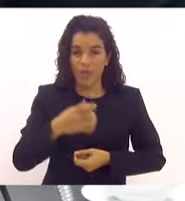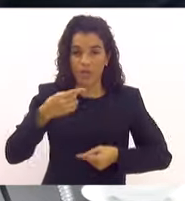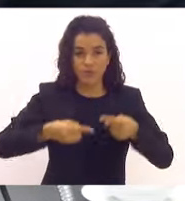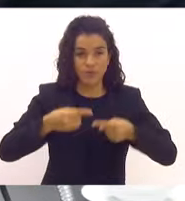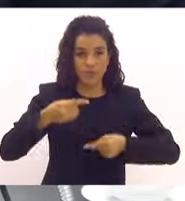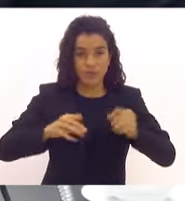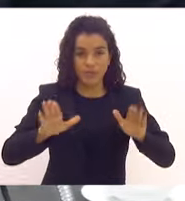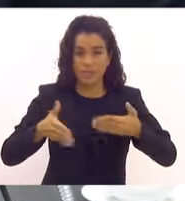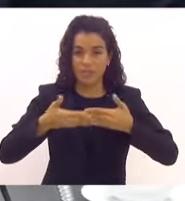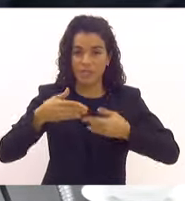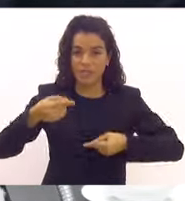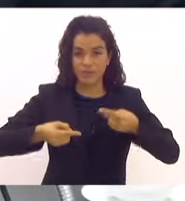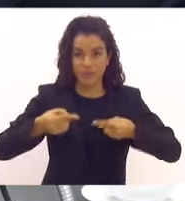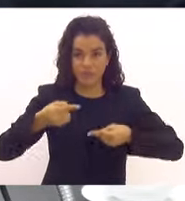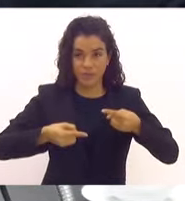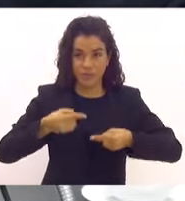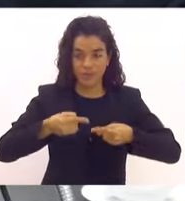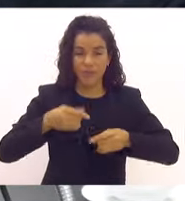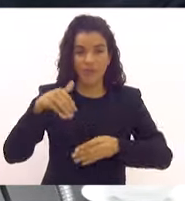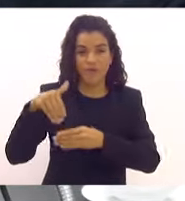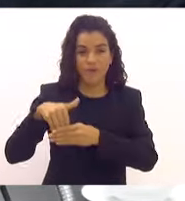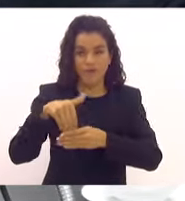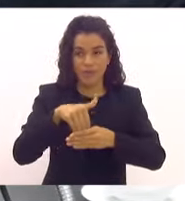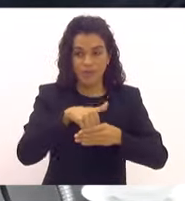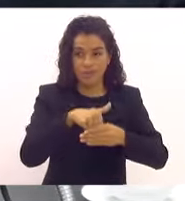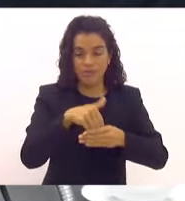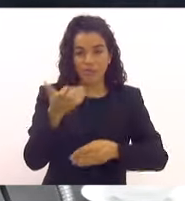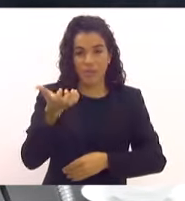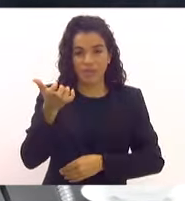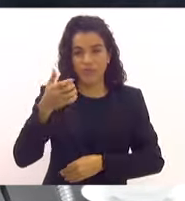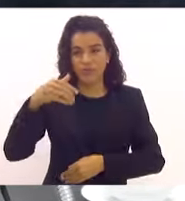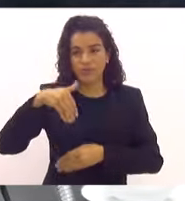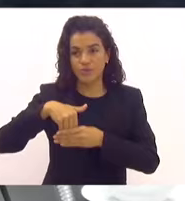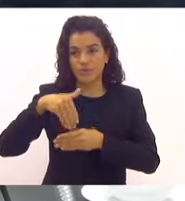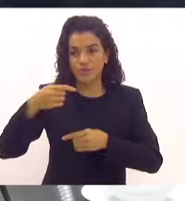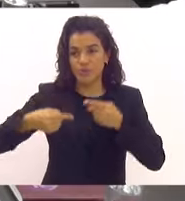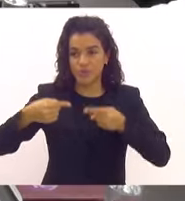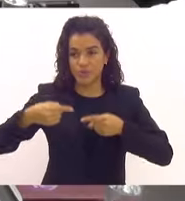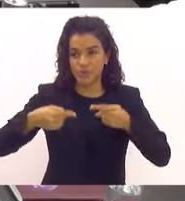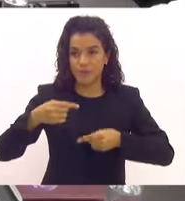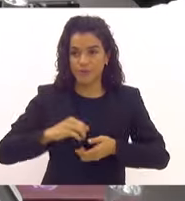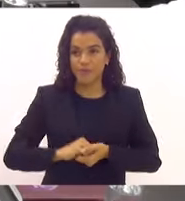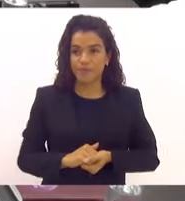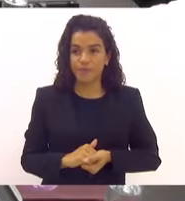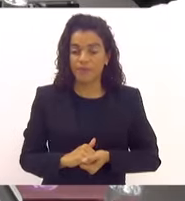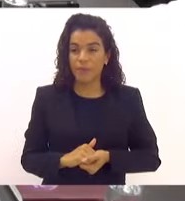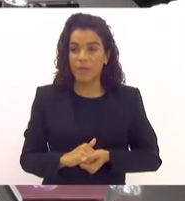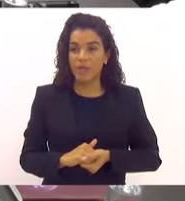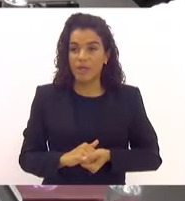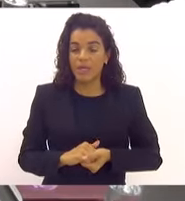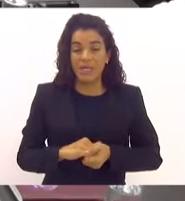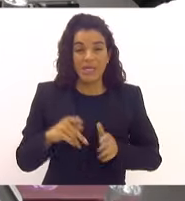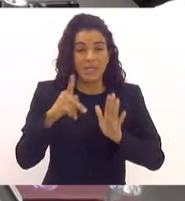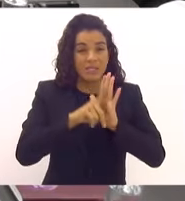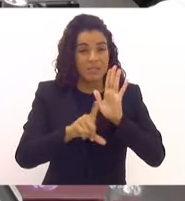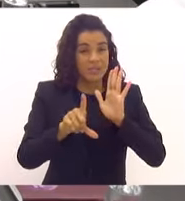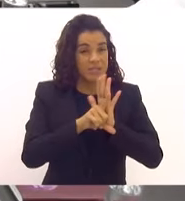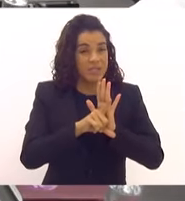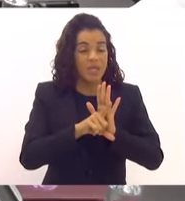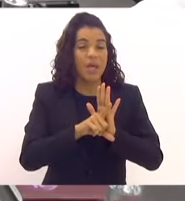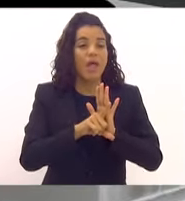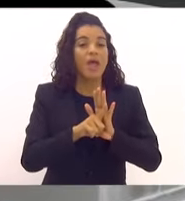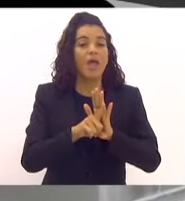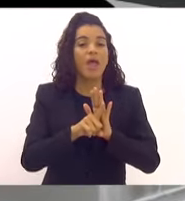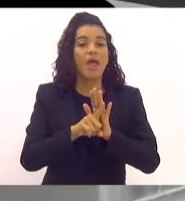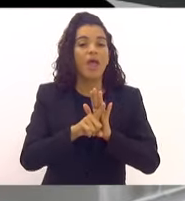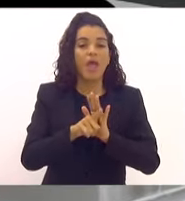discutir, encerrada a discussão. Em votação. Para discutir, deputado doutor Serginho. Esse projeto aqui gera obrigações para